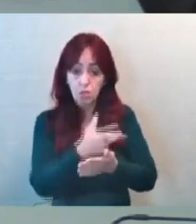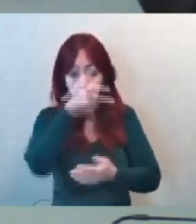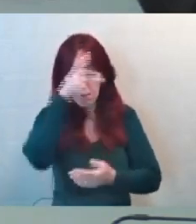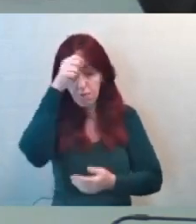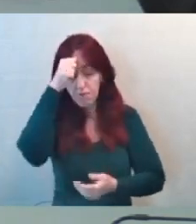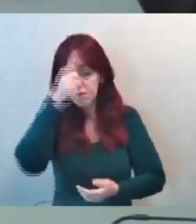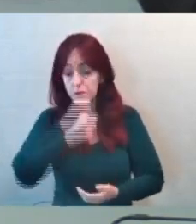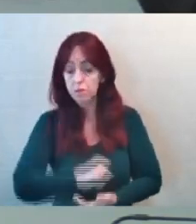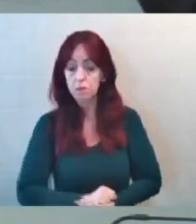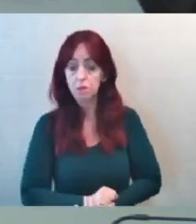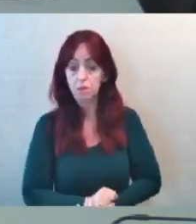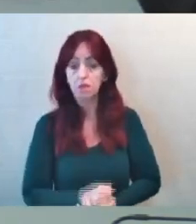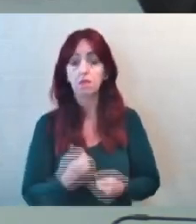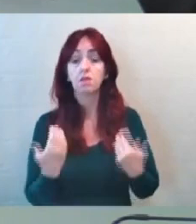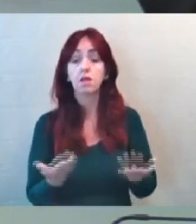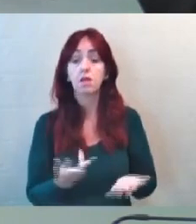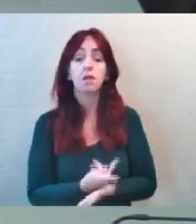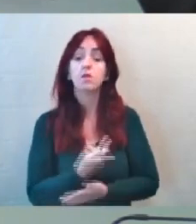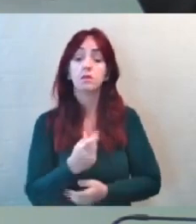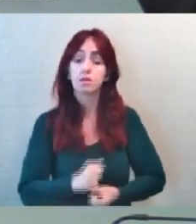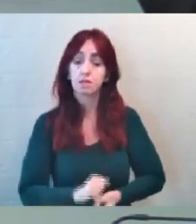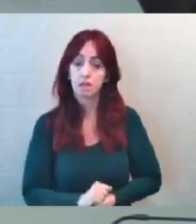E aí?